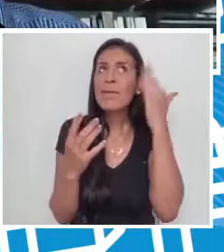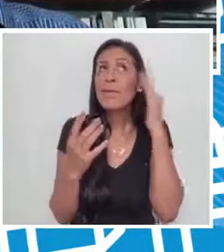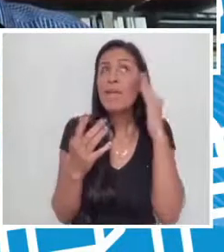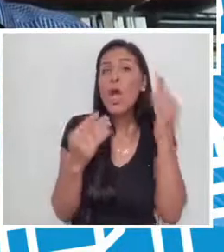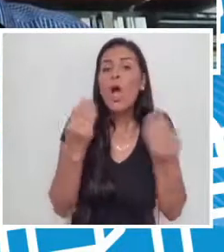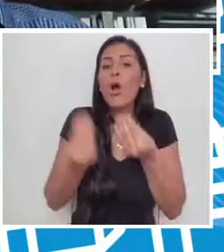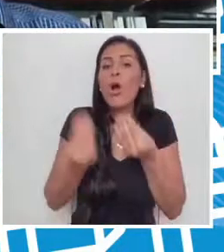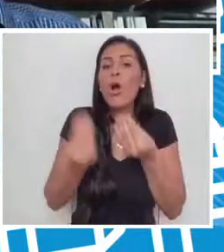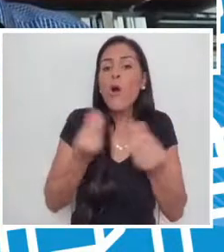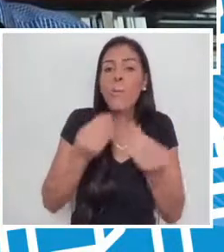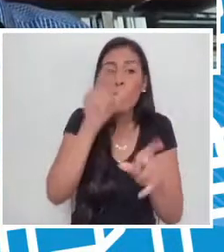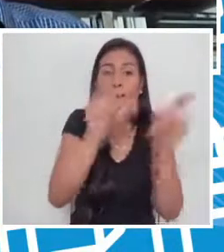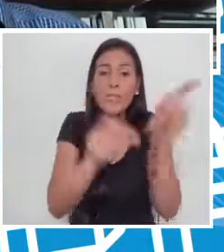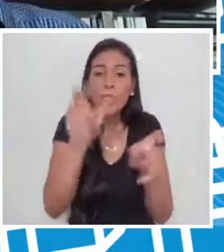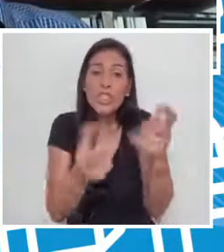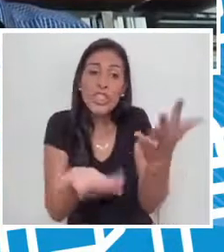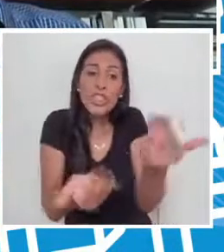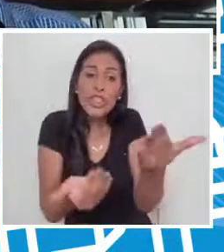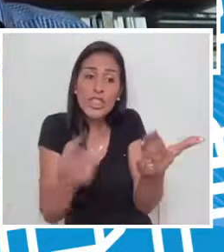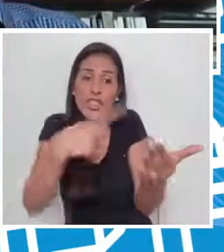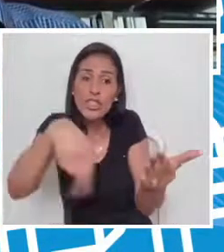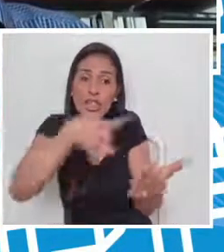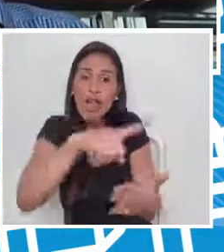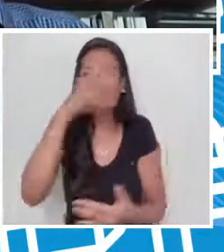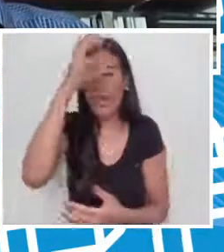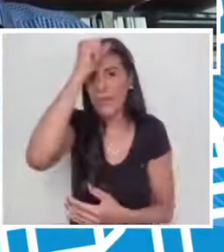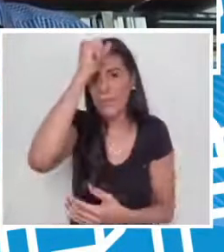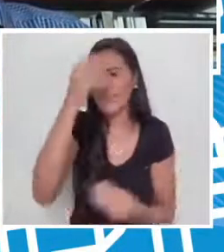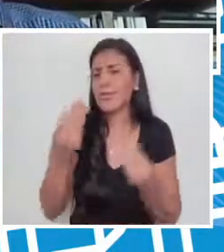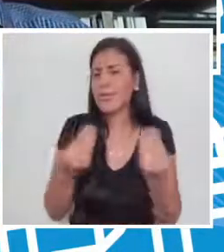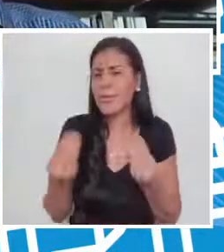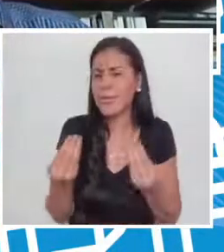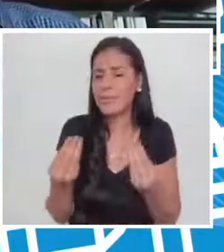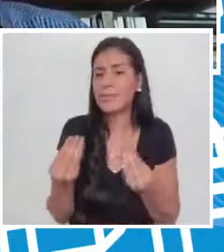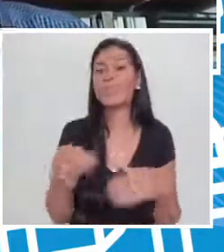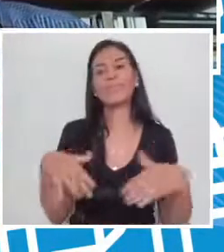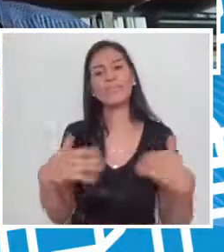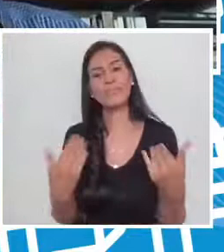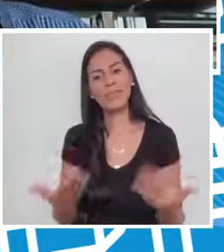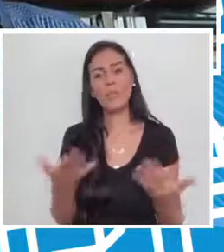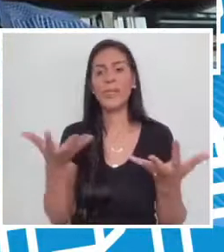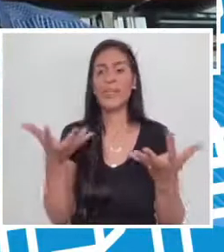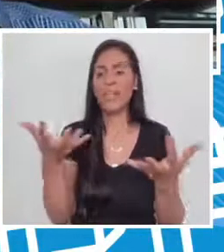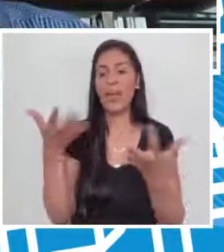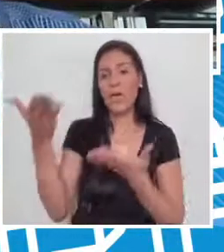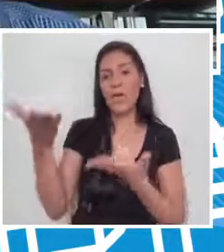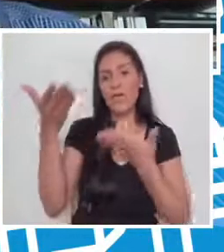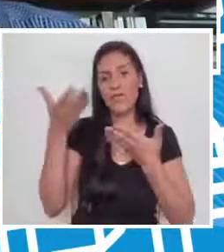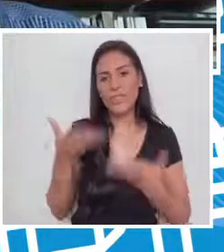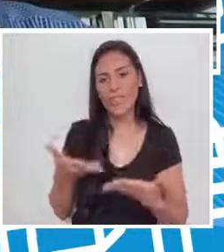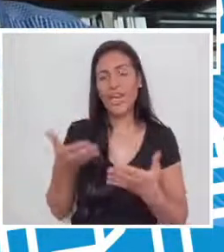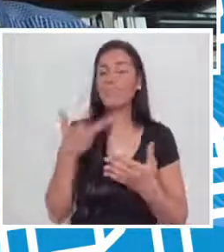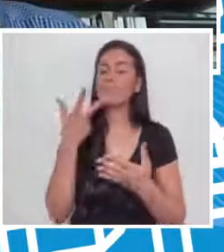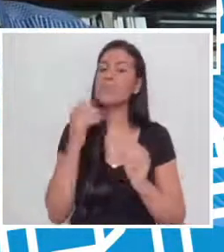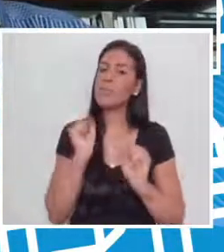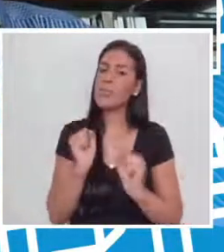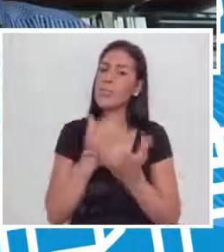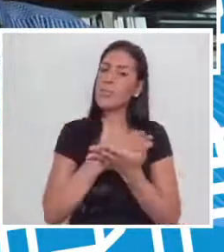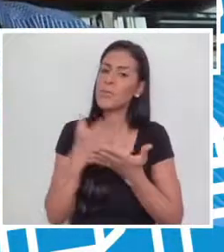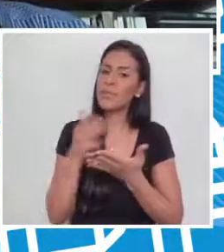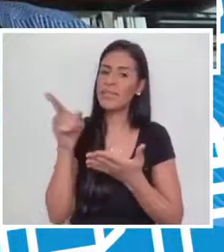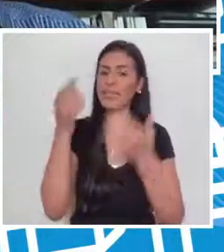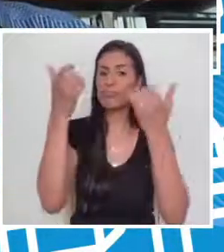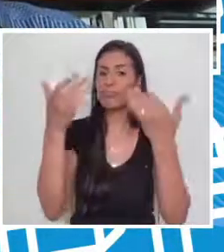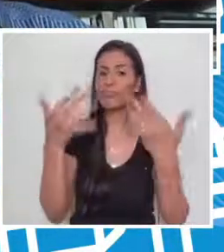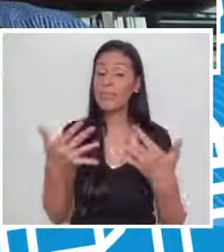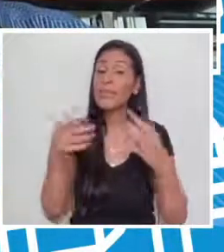aprendem, certo? Então, queria te convidar, dizer que a palavra está com você e queria pedir para